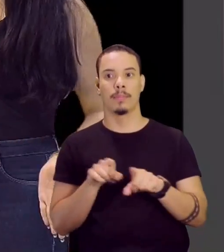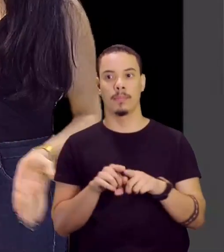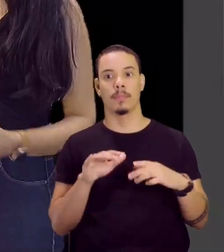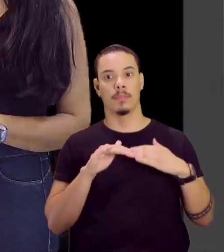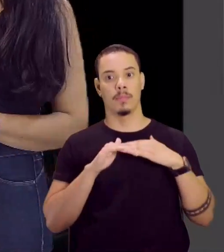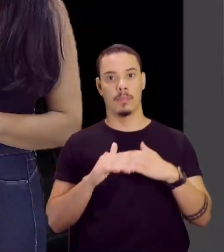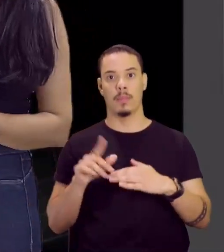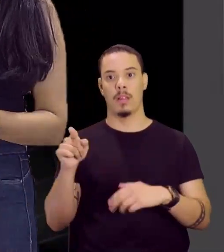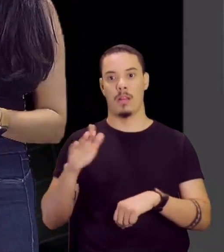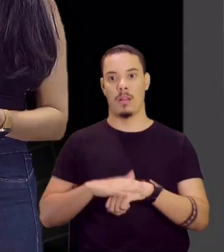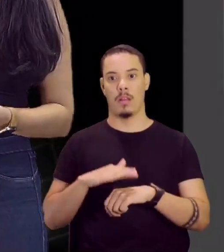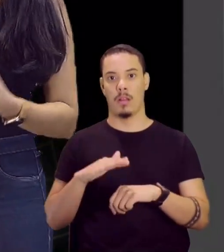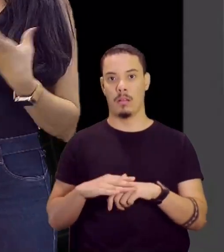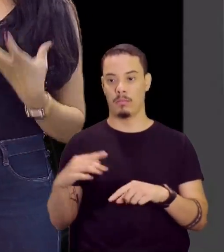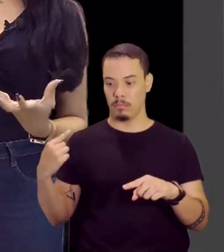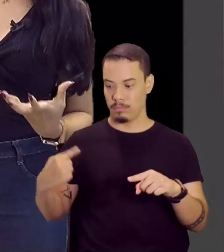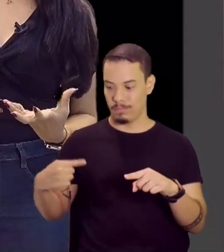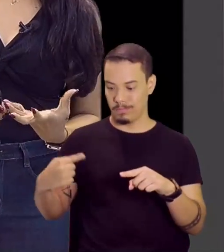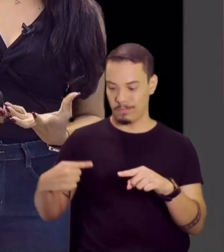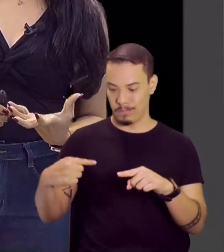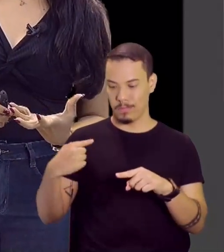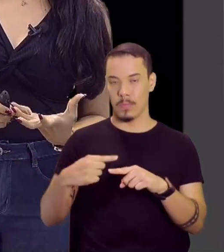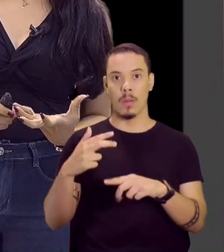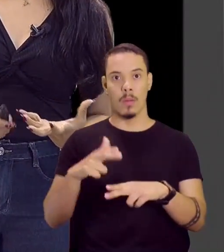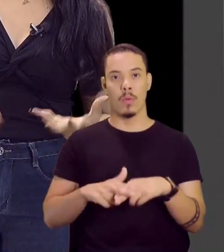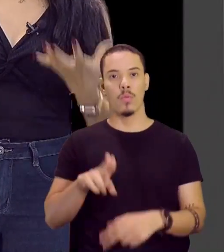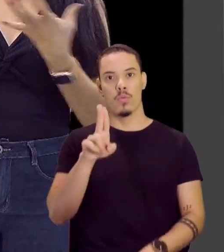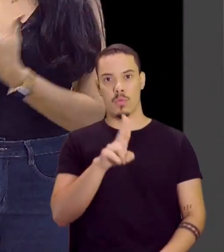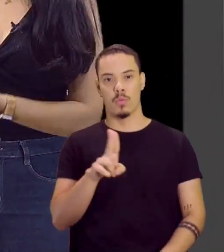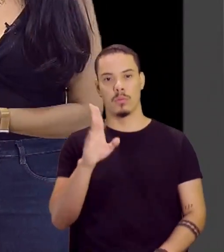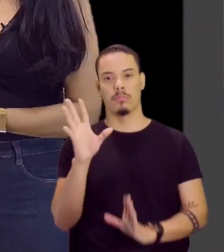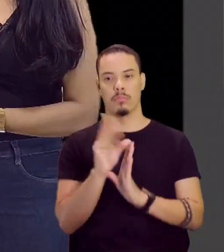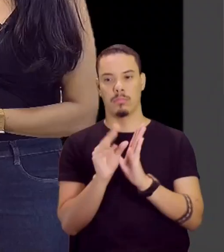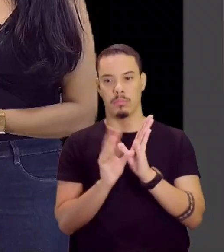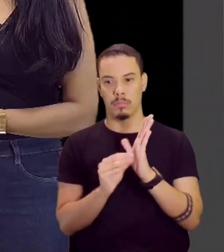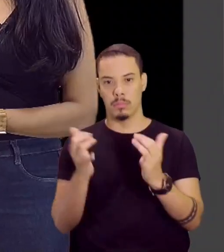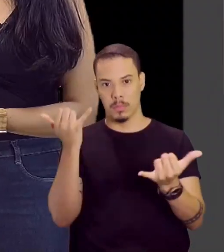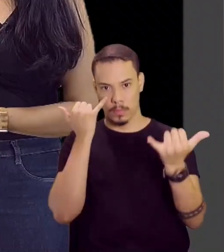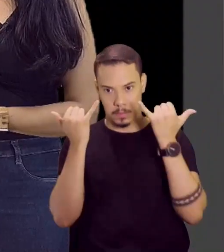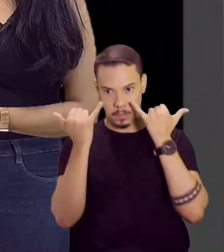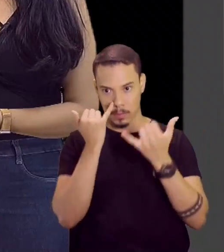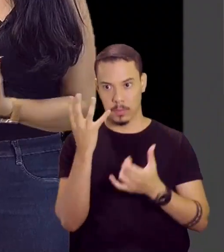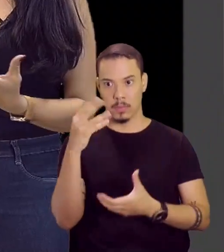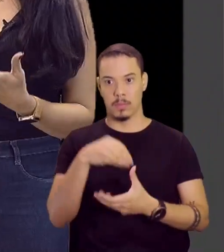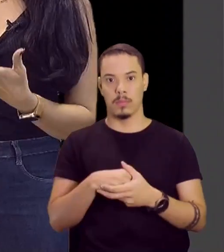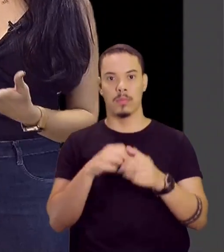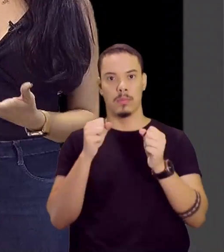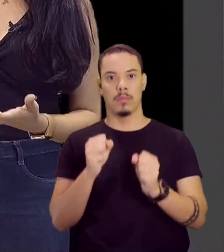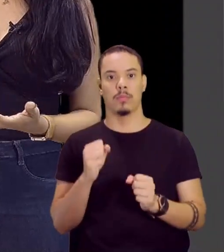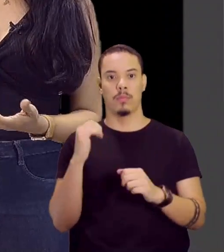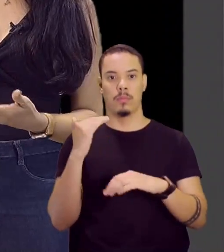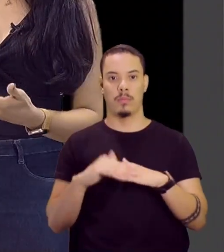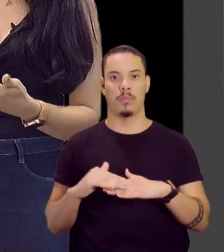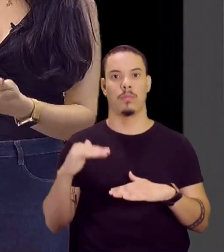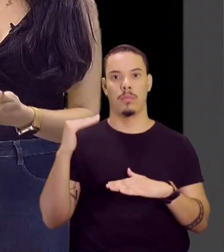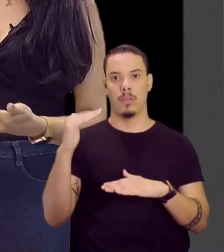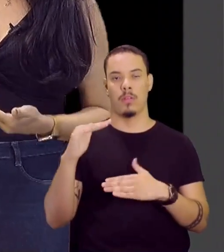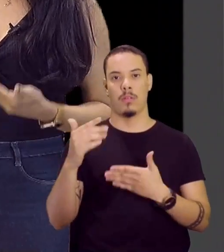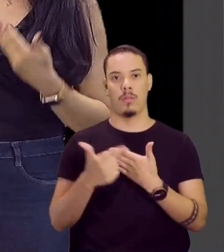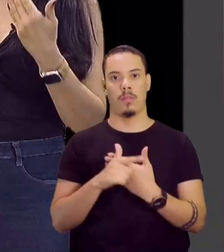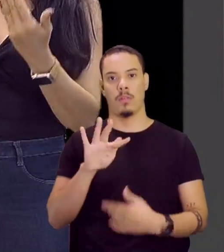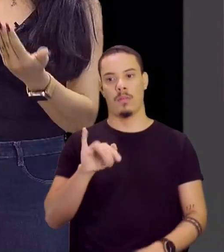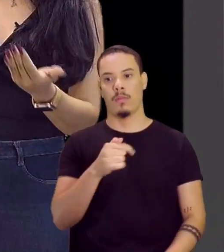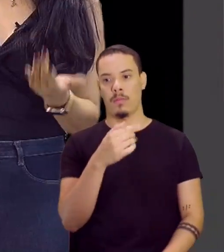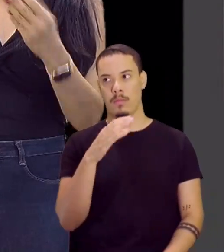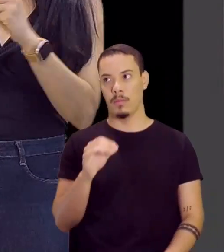é constante. Isso, Então, nós podemos usar os justamente. dados que tem no exercício para poder montar uma função e, a partir dessa função, a gente prever